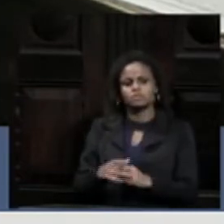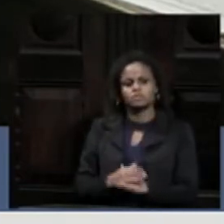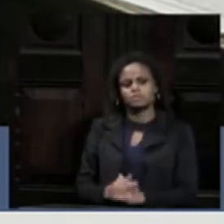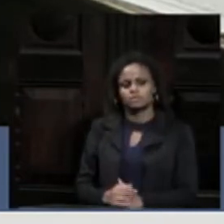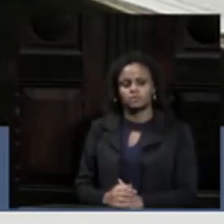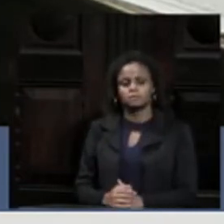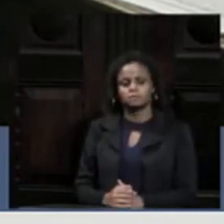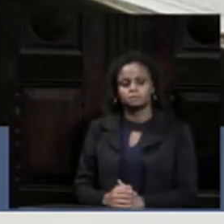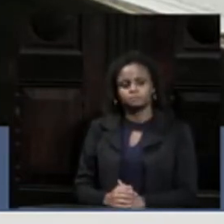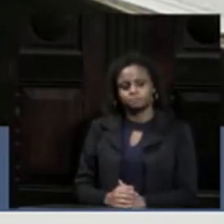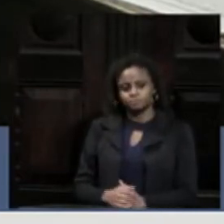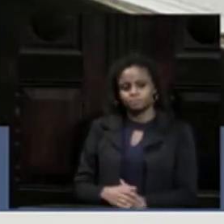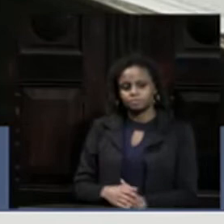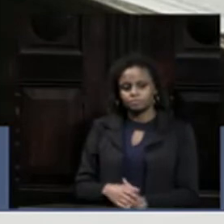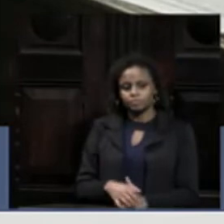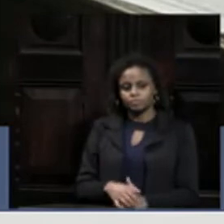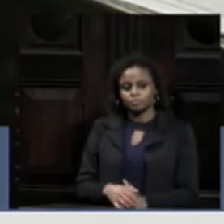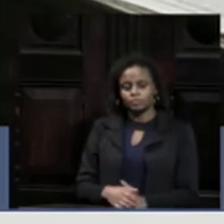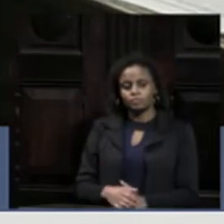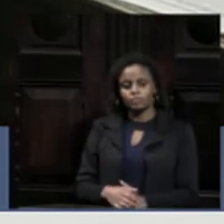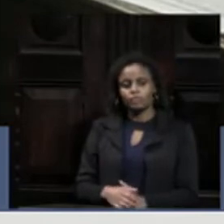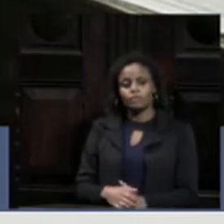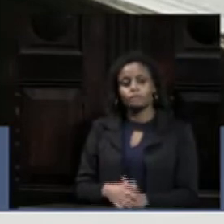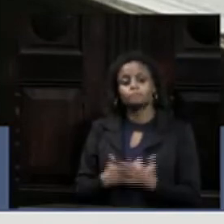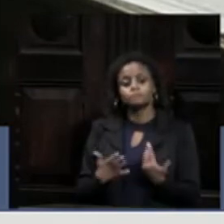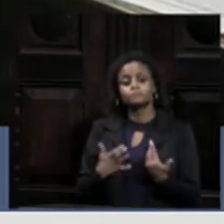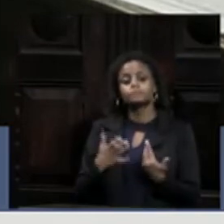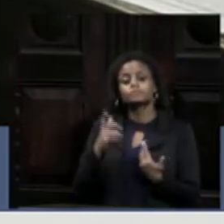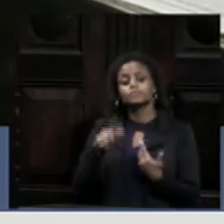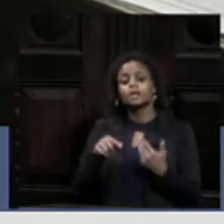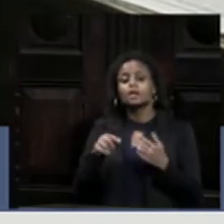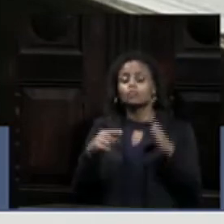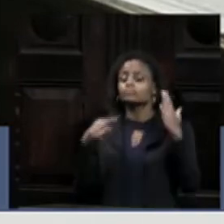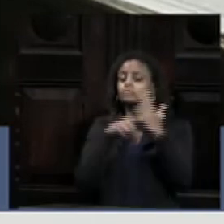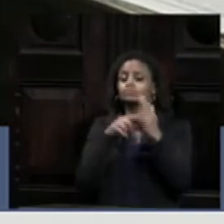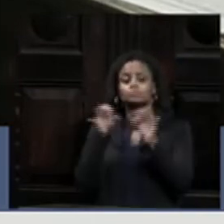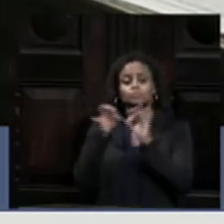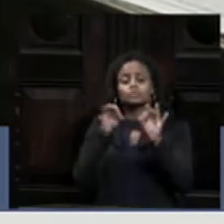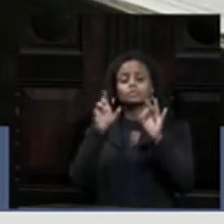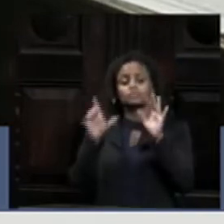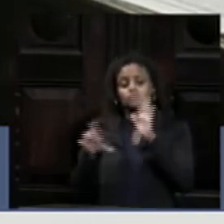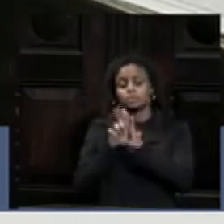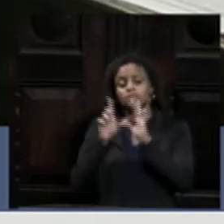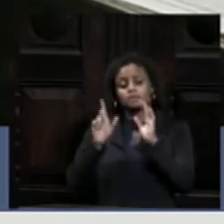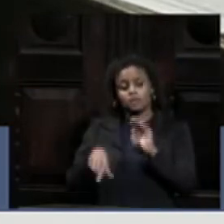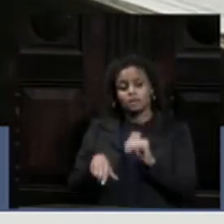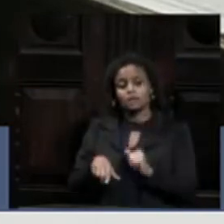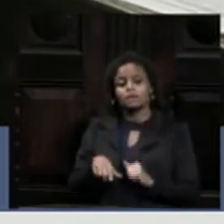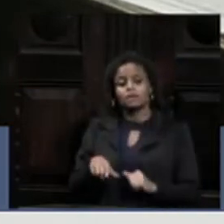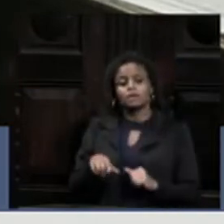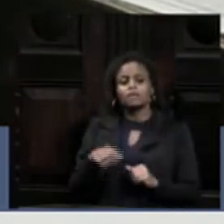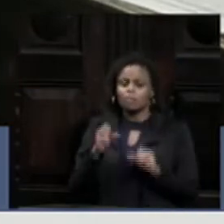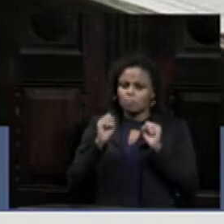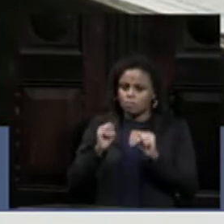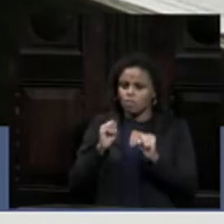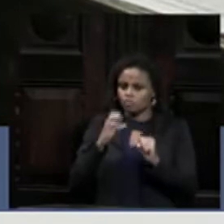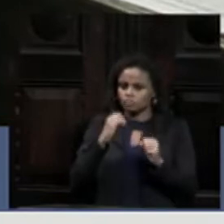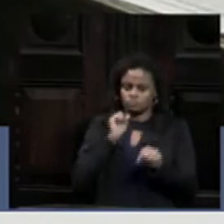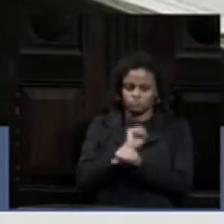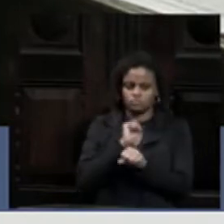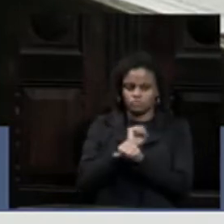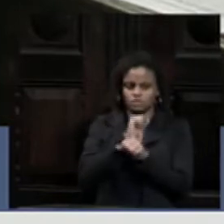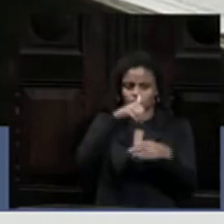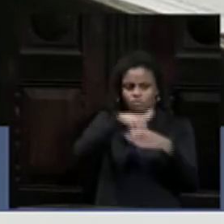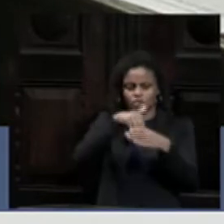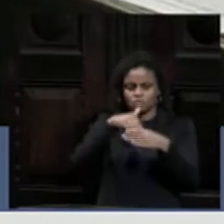patrimônio do povo brasileiro e do Estado do Rio de Janeiro. Então, o intuito do projeto é esse. Podemos adiar, falo isso,